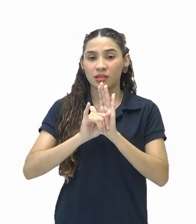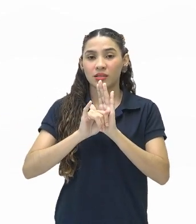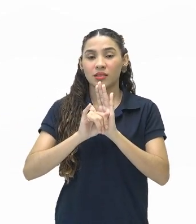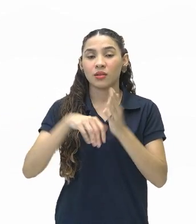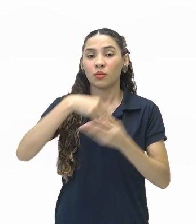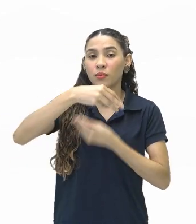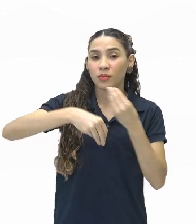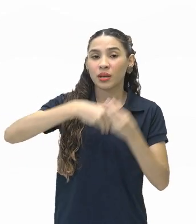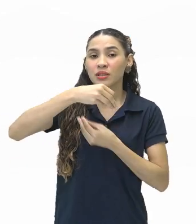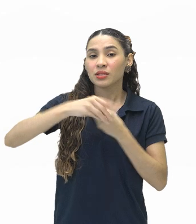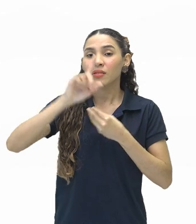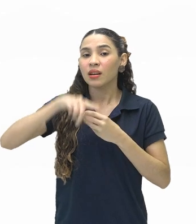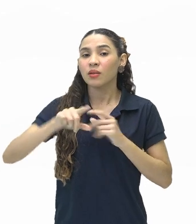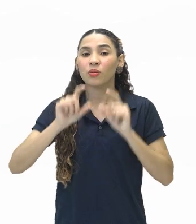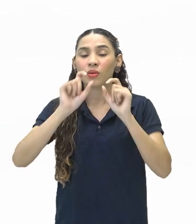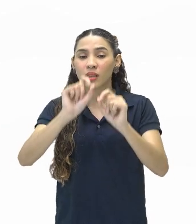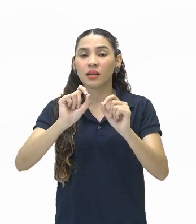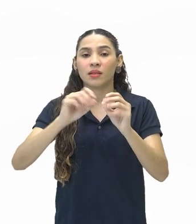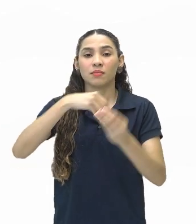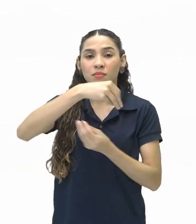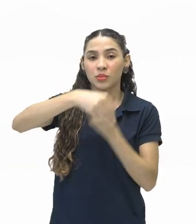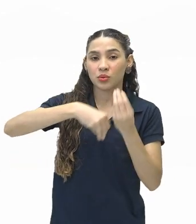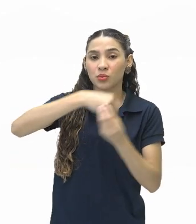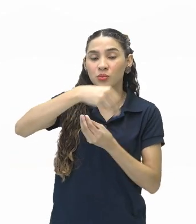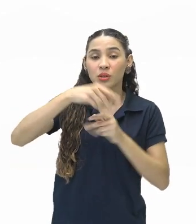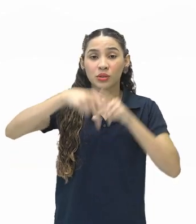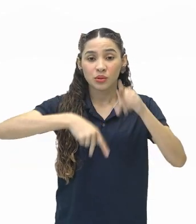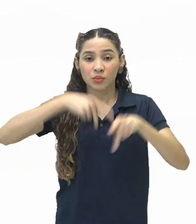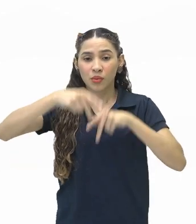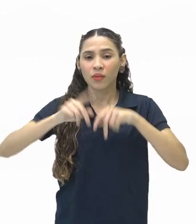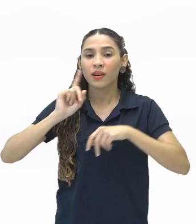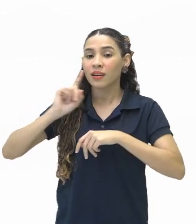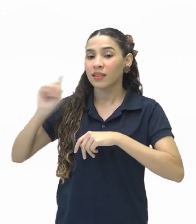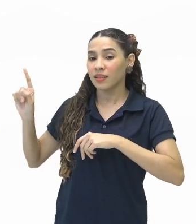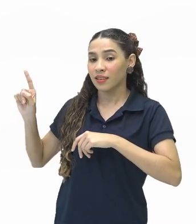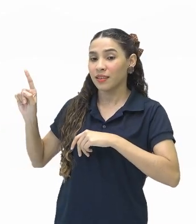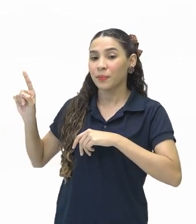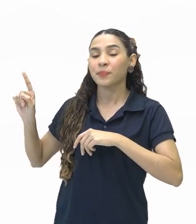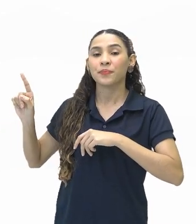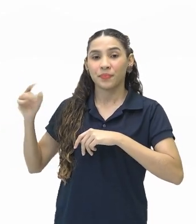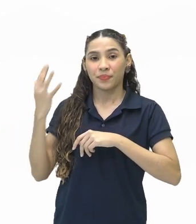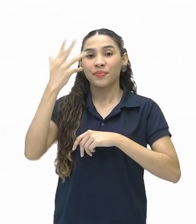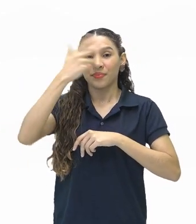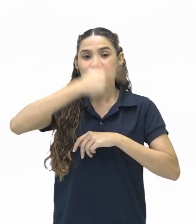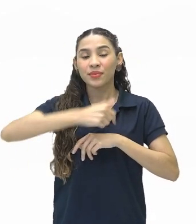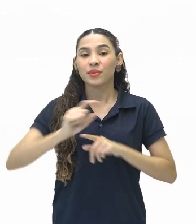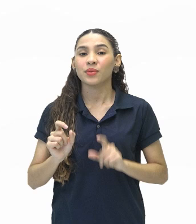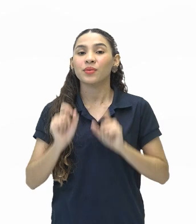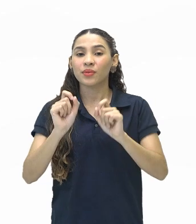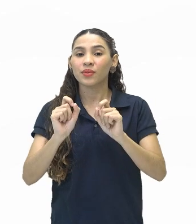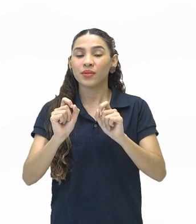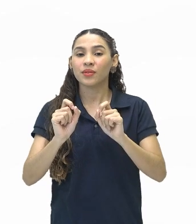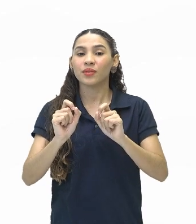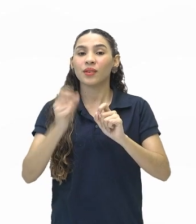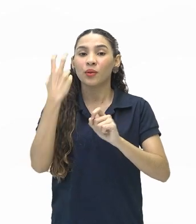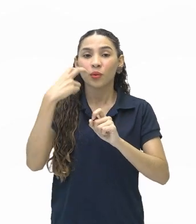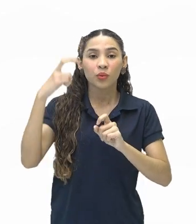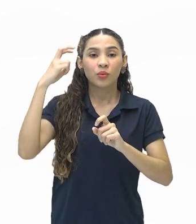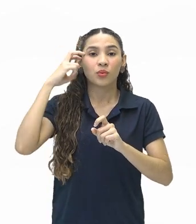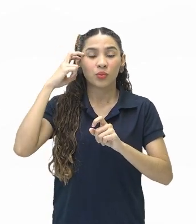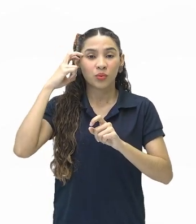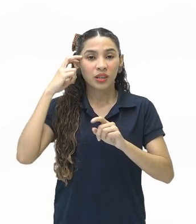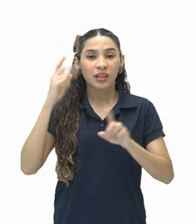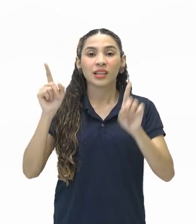O mestiço, o que que é? Uma mistura, olha só, gente, que coisa linda. Uma mistura de